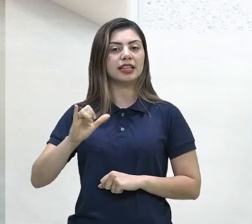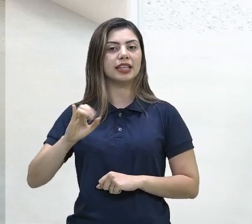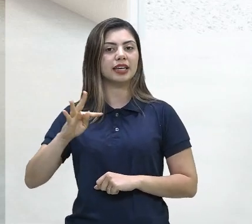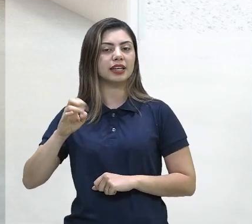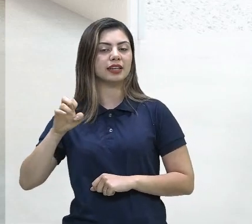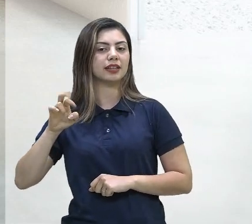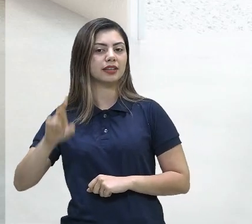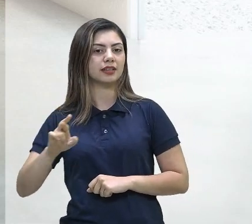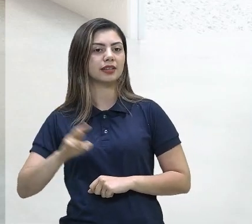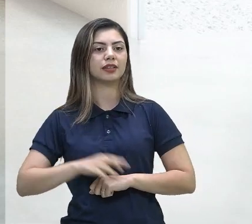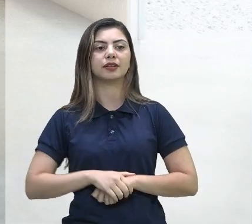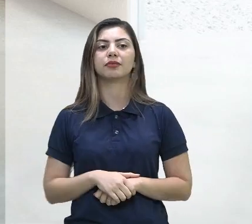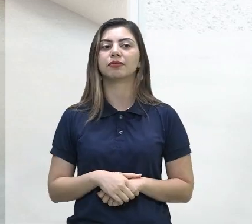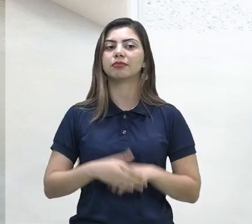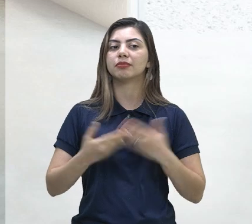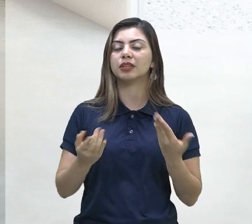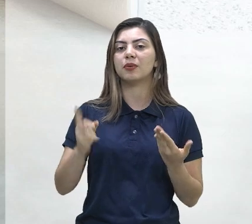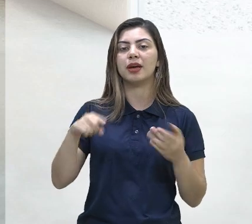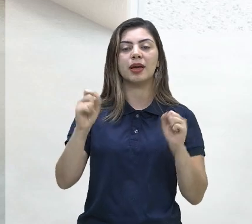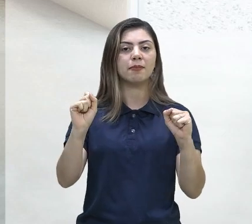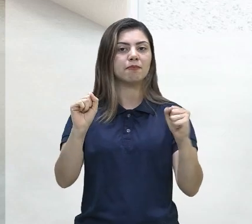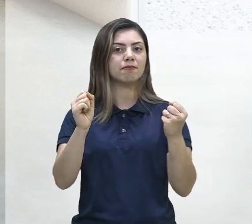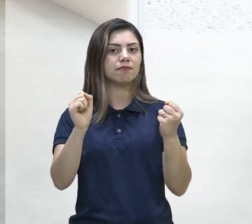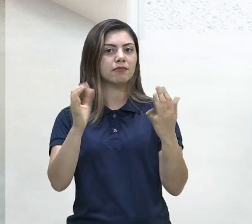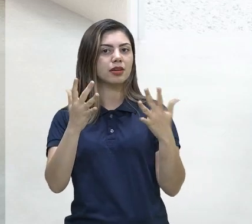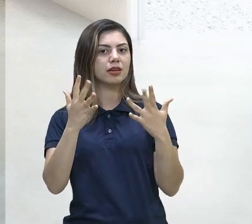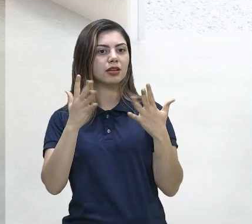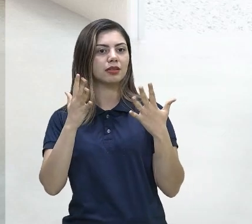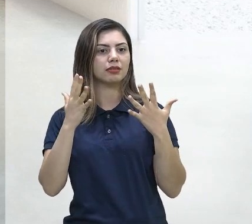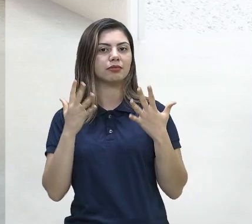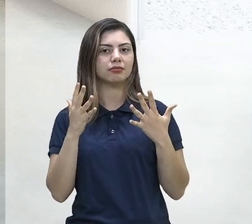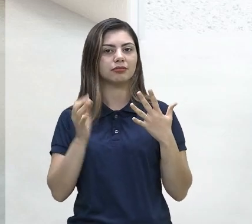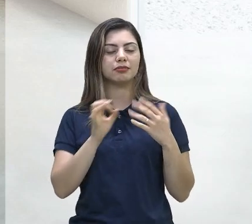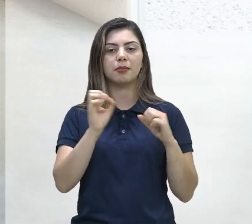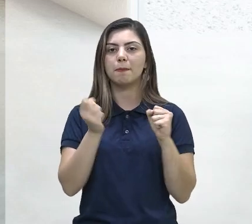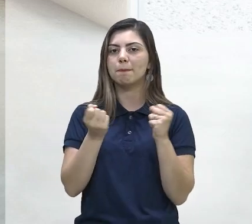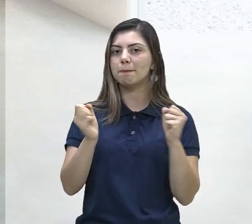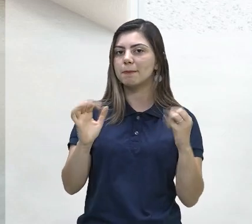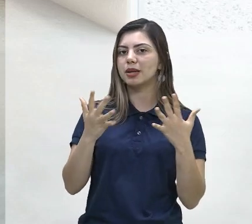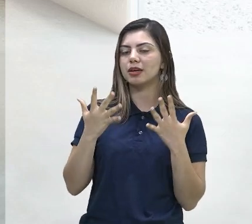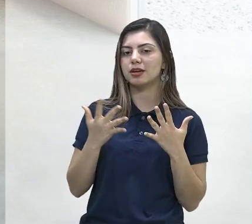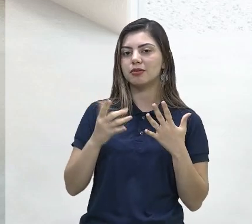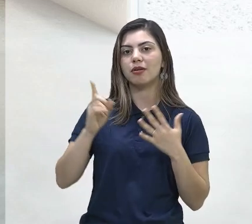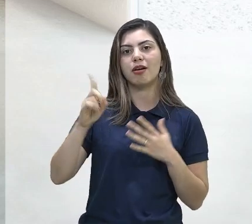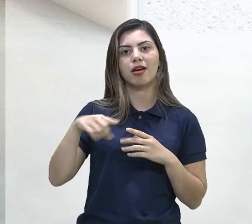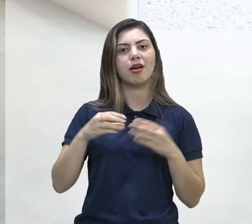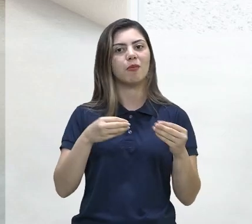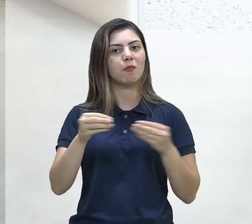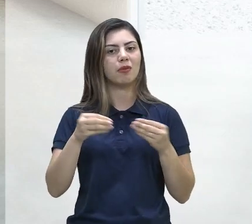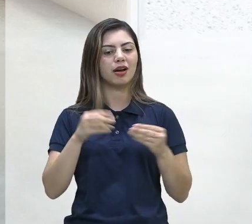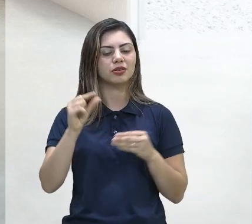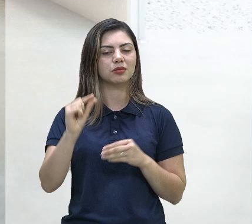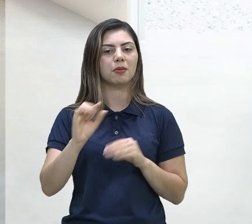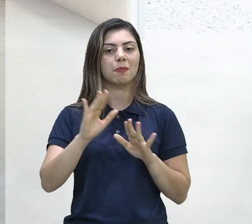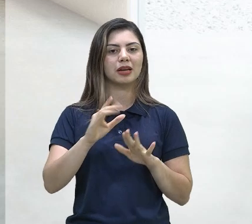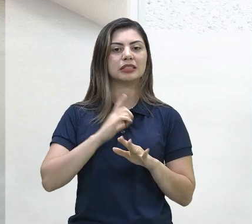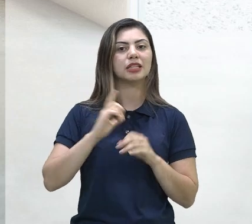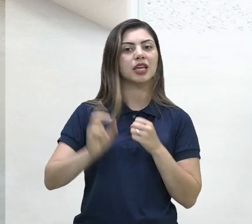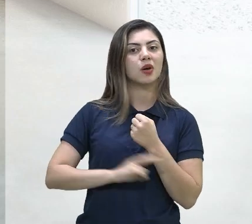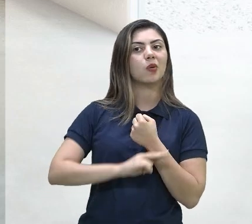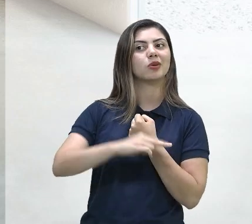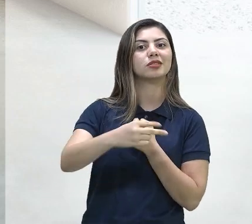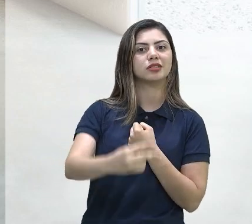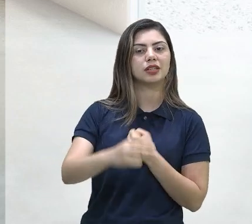glitter, ele é um plástico, mas ele é chamado de microplástico. Vejam aí, né, as consequências,